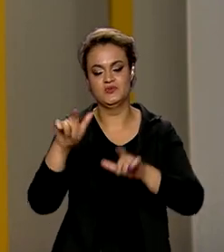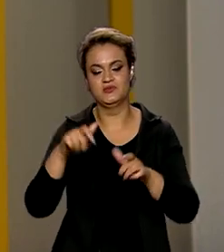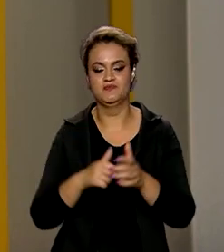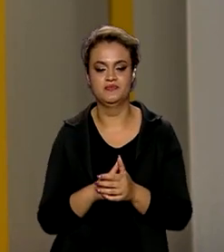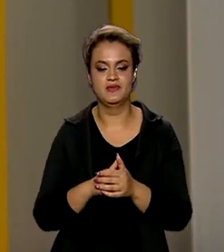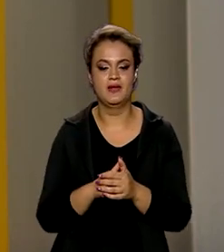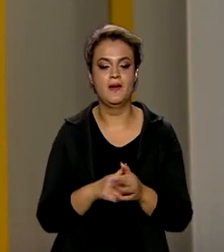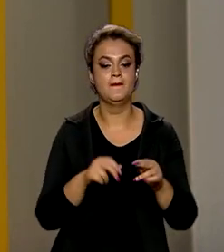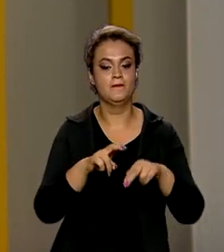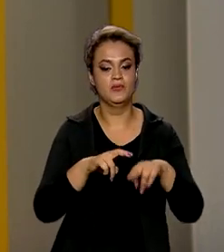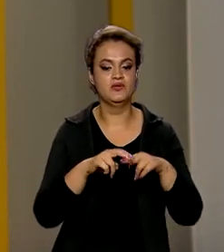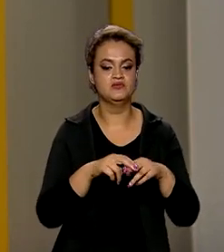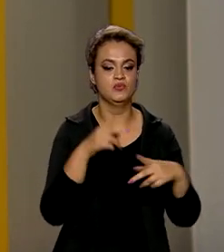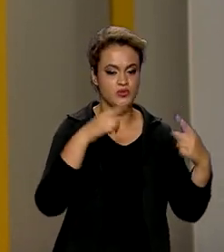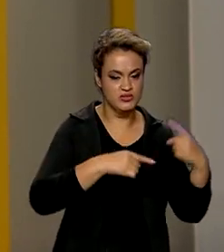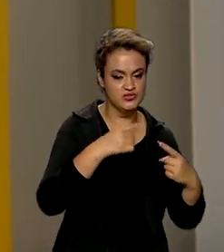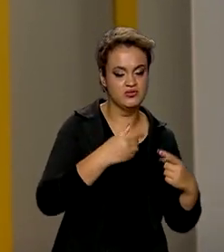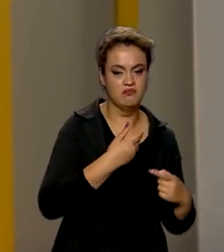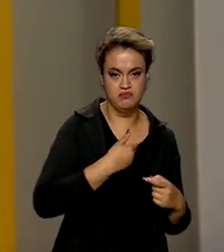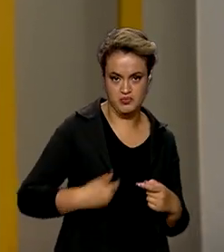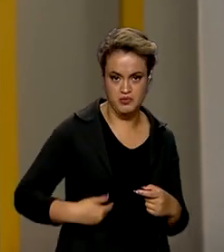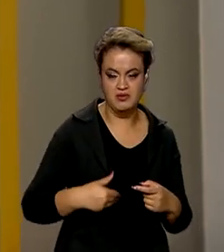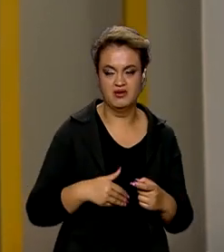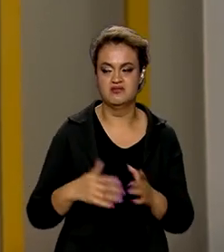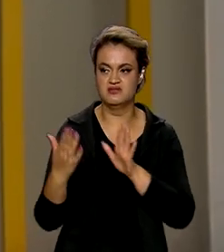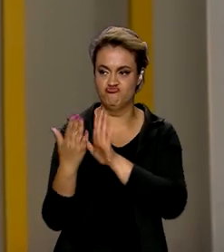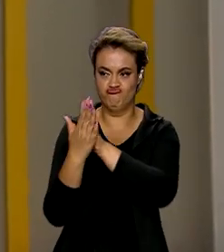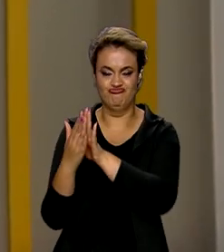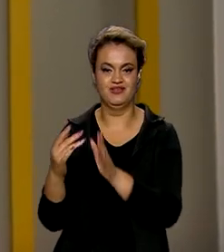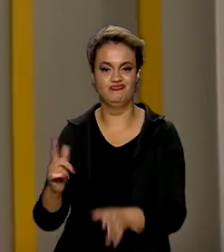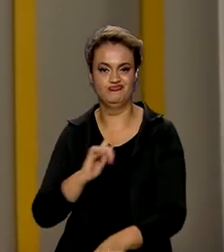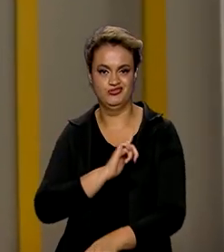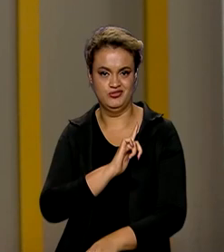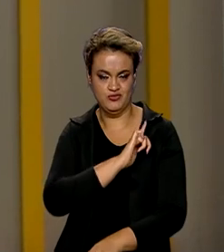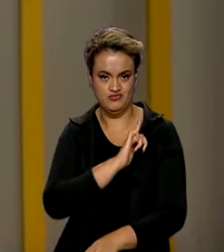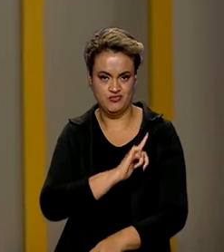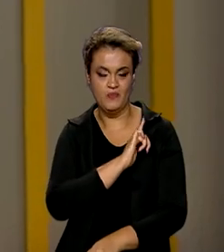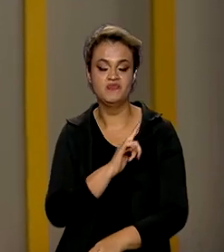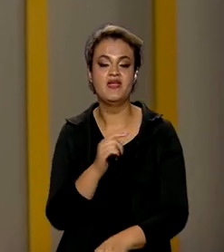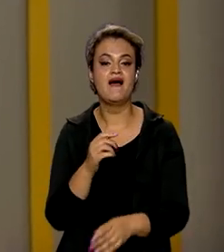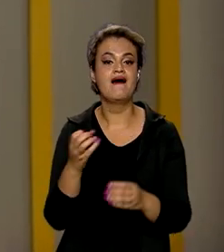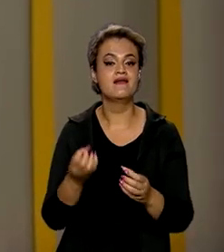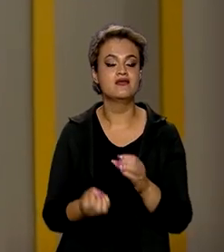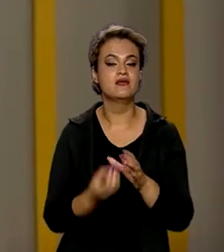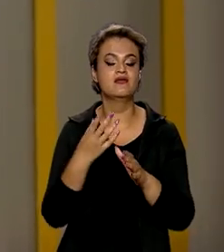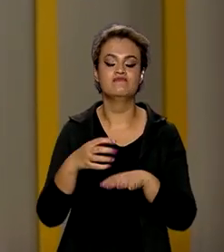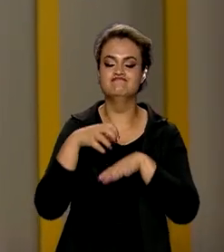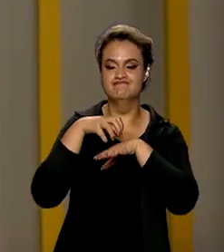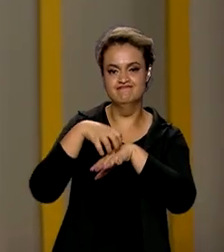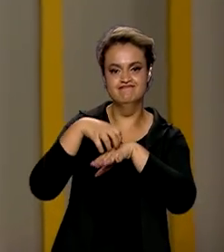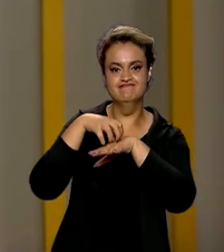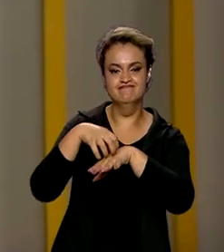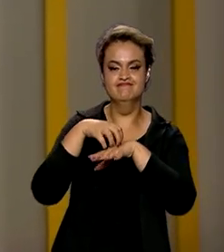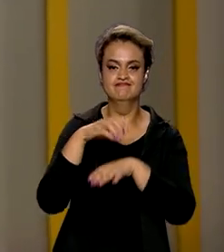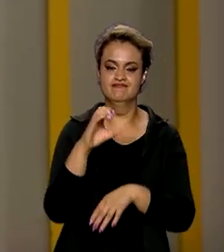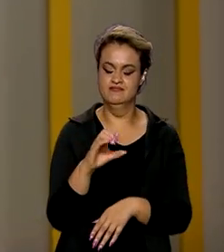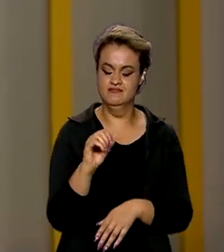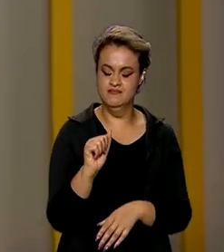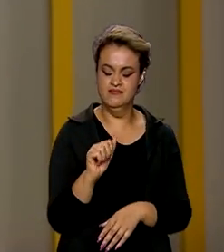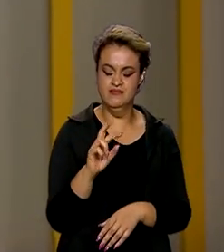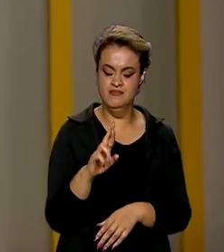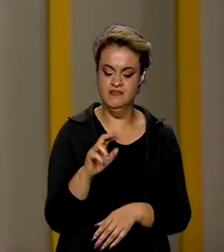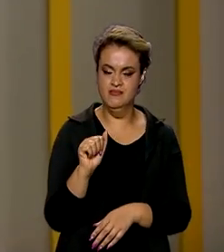para aproximar essas políticas públicas dos gestores municipais do país que foi lançada a Caravana Federativa, que chegou